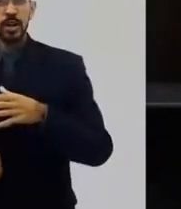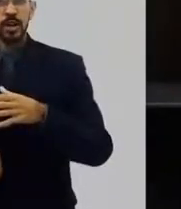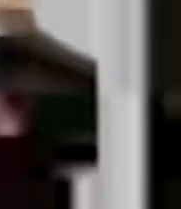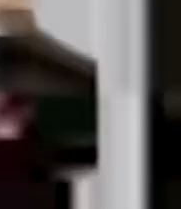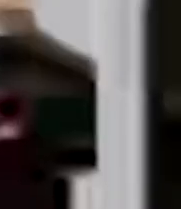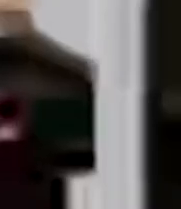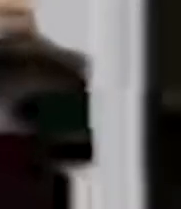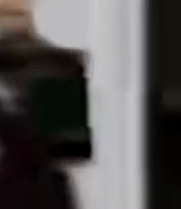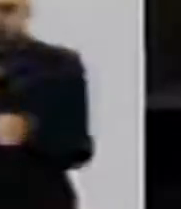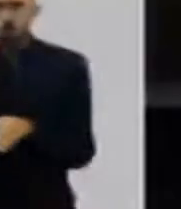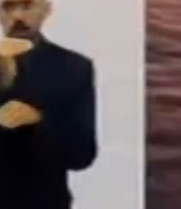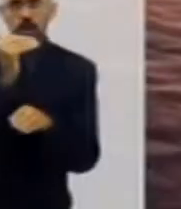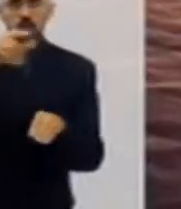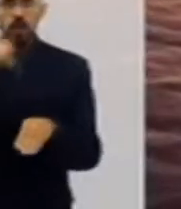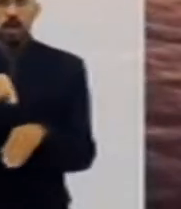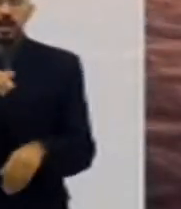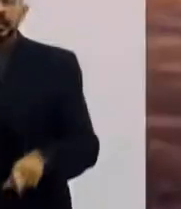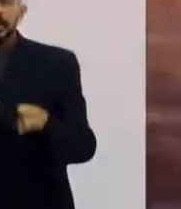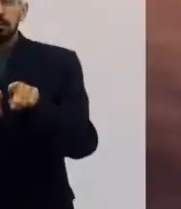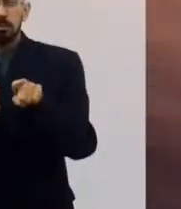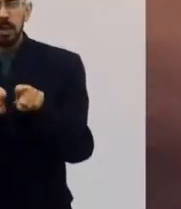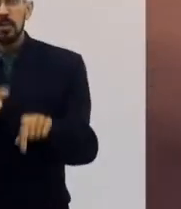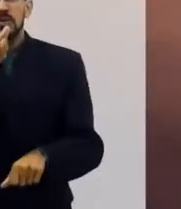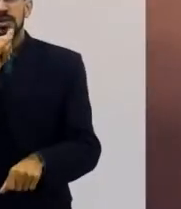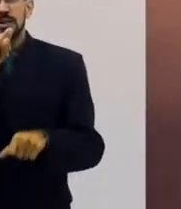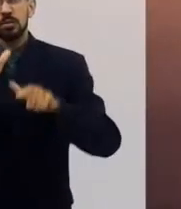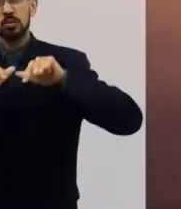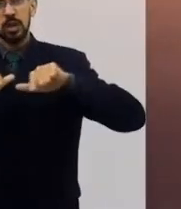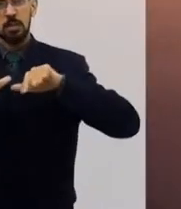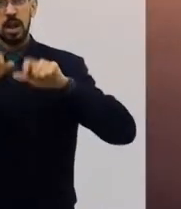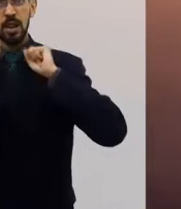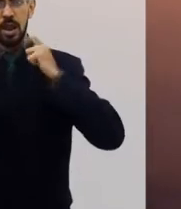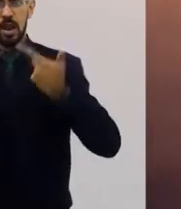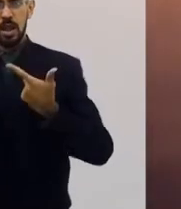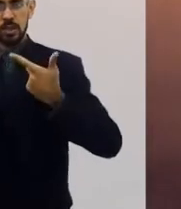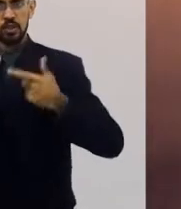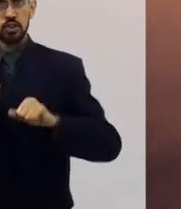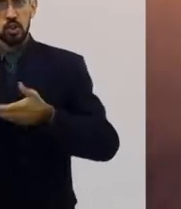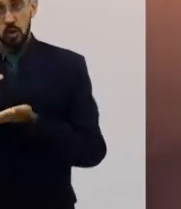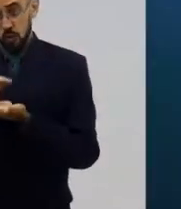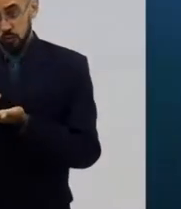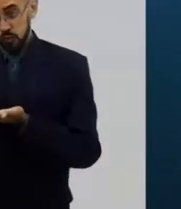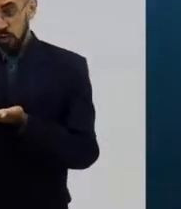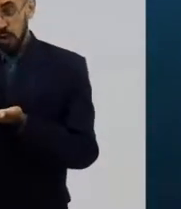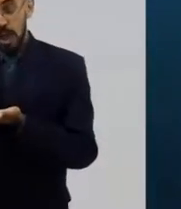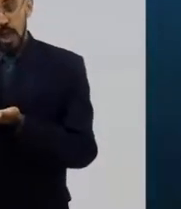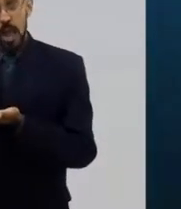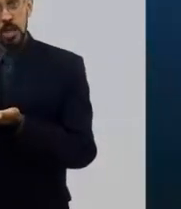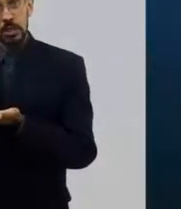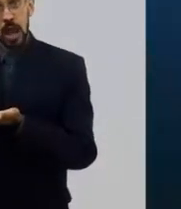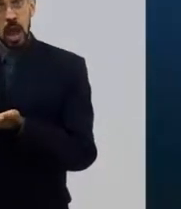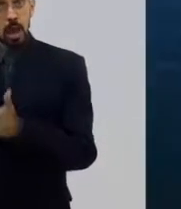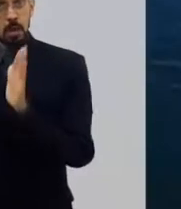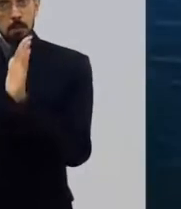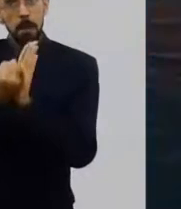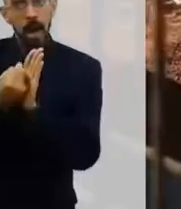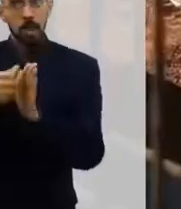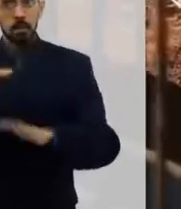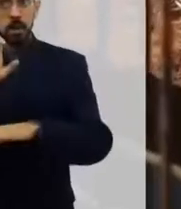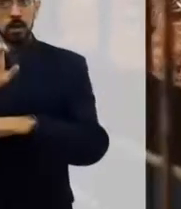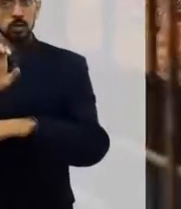aprovação do Fundo Soberano é mais um exemplo do trabalho da Alerj. O fundo é um marco para o Rio de